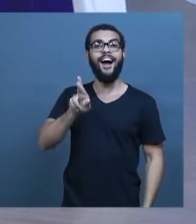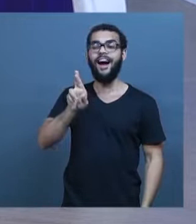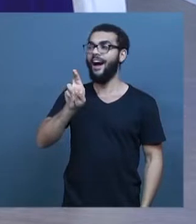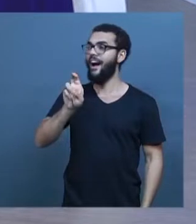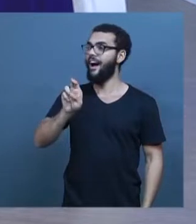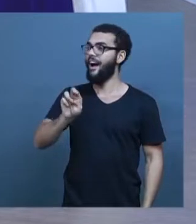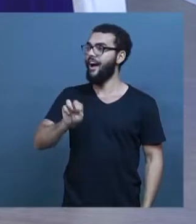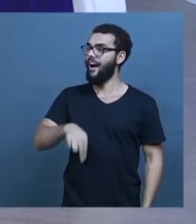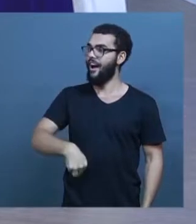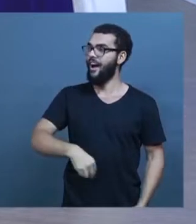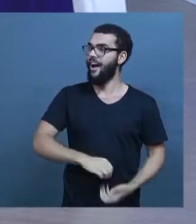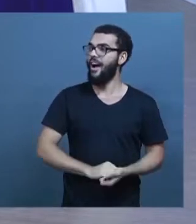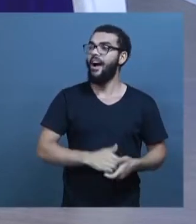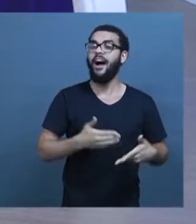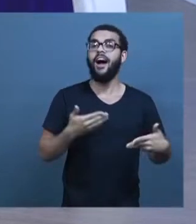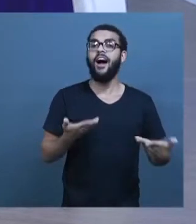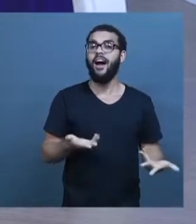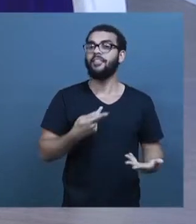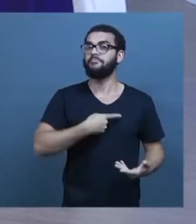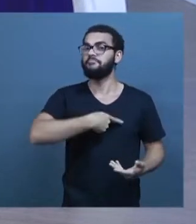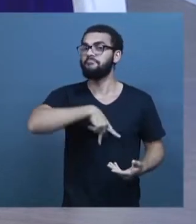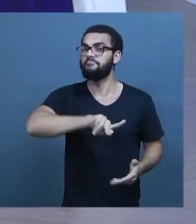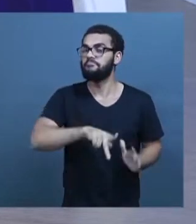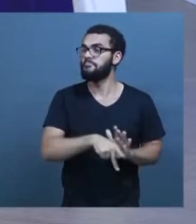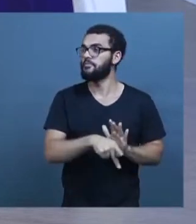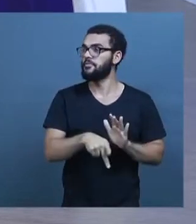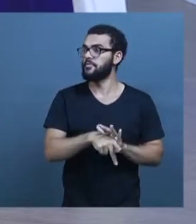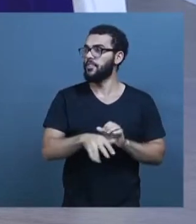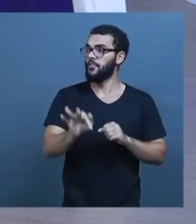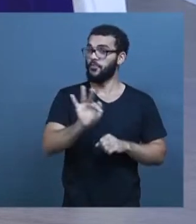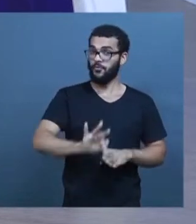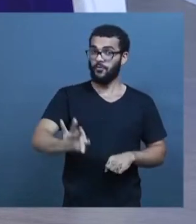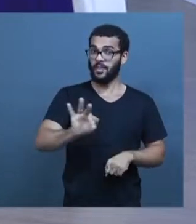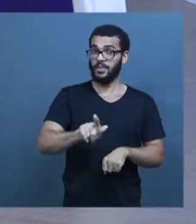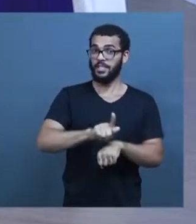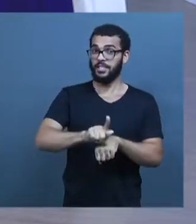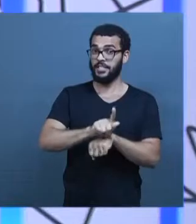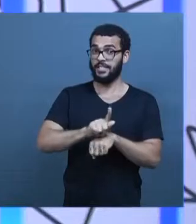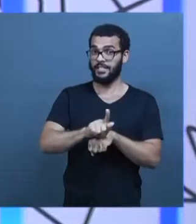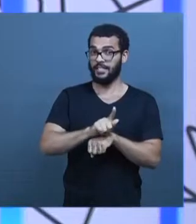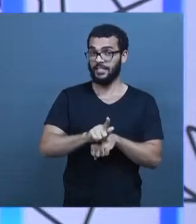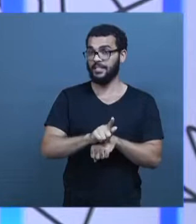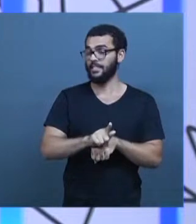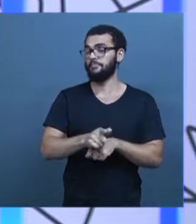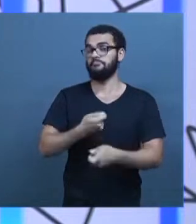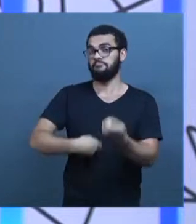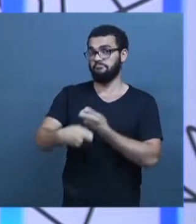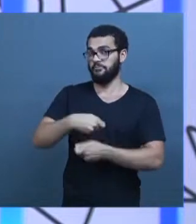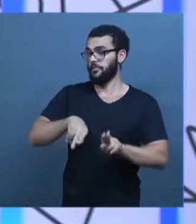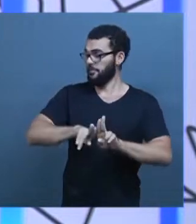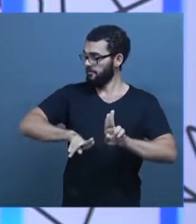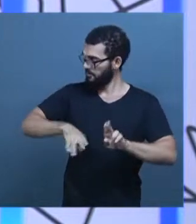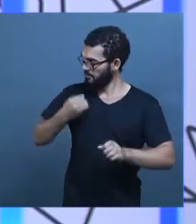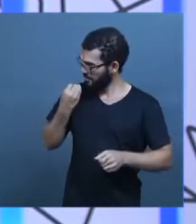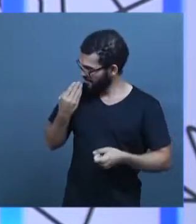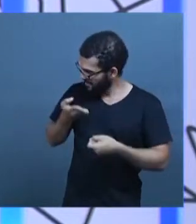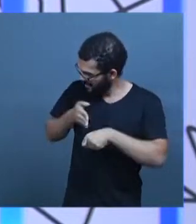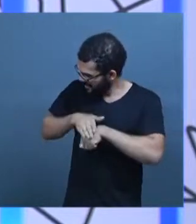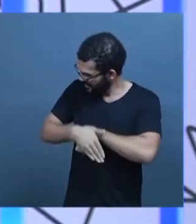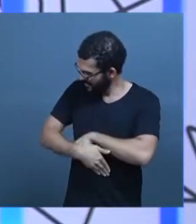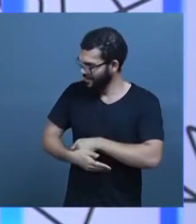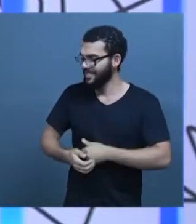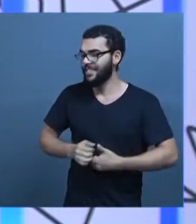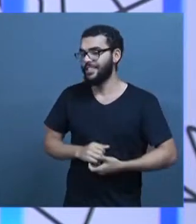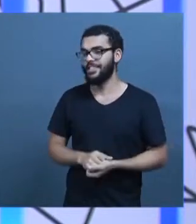é diretora da Faculdade de Gestão e Negócios da UFU. Boa noite, Karen. Boa noite. Muito obrigada